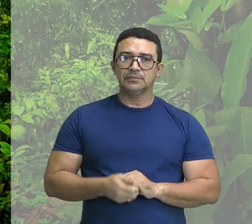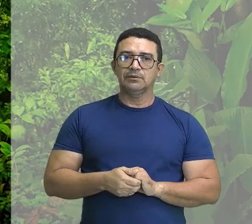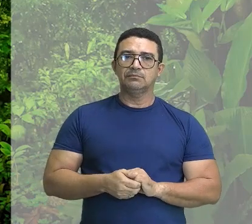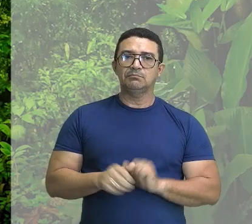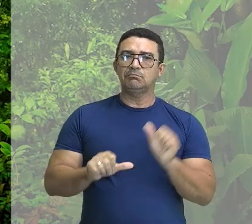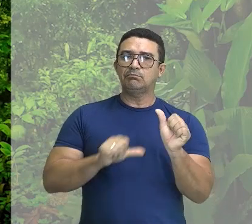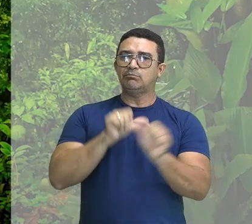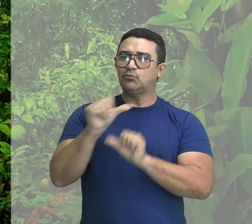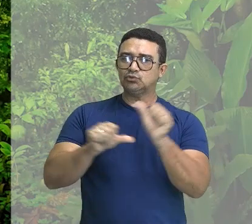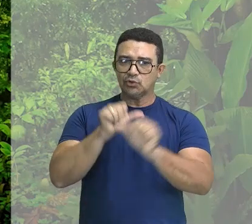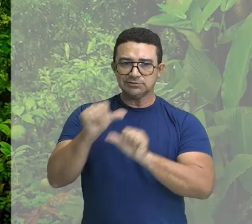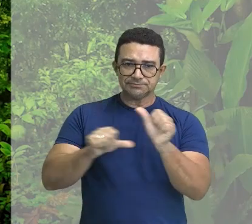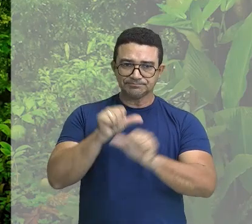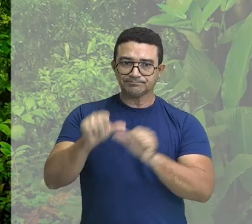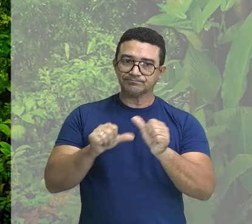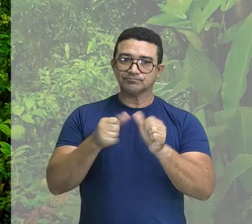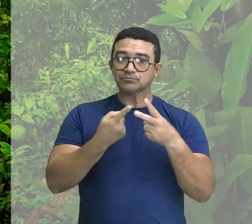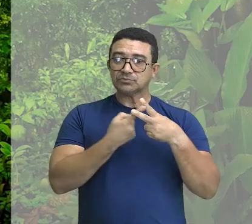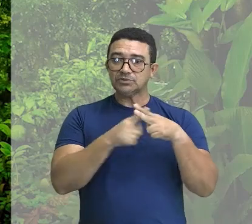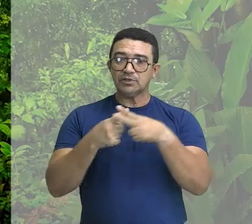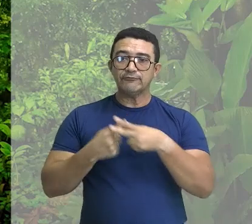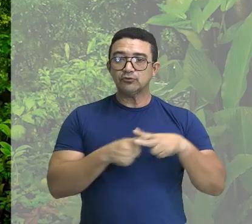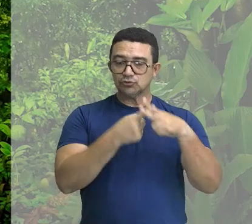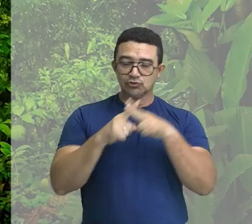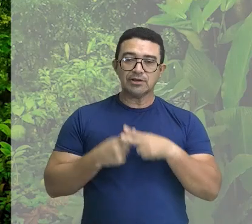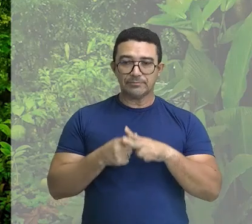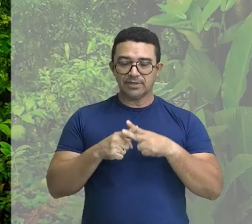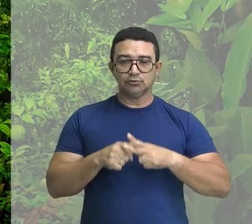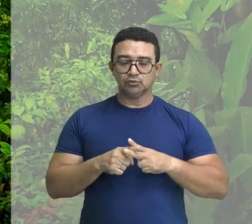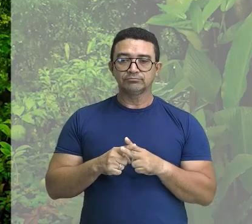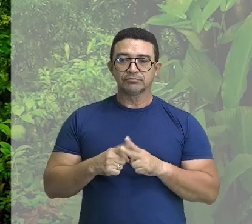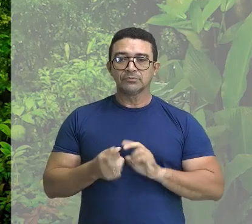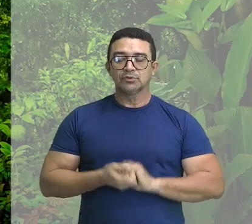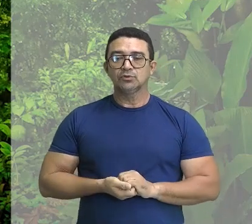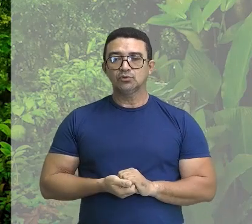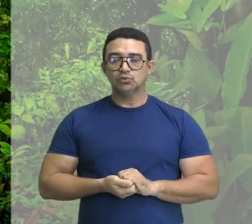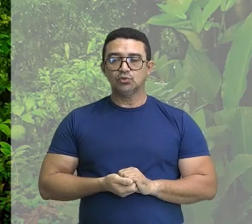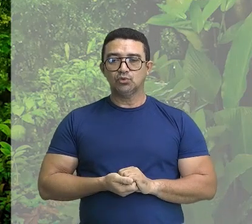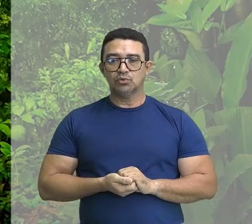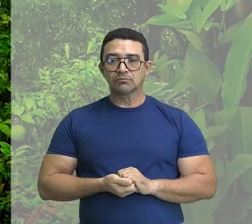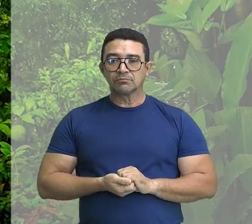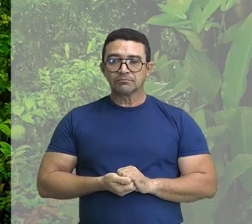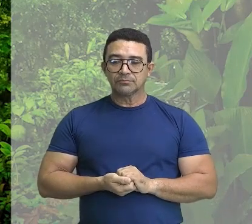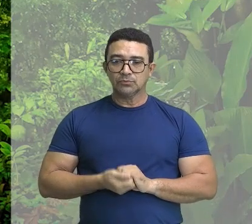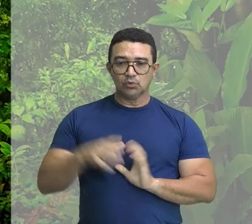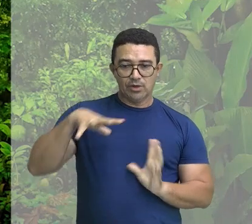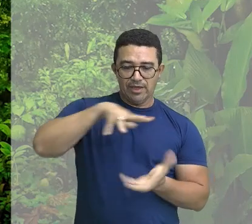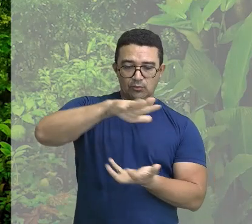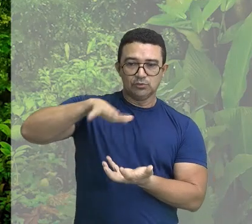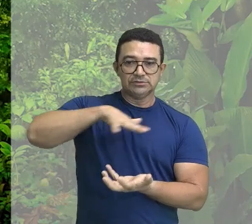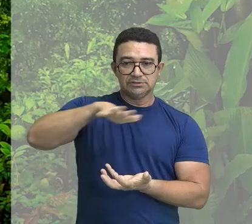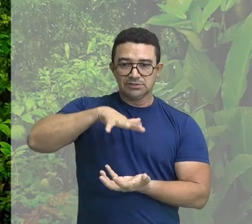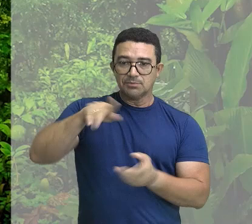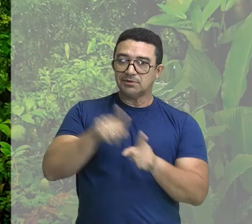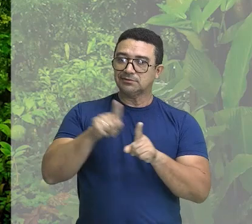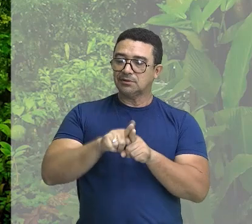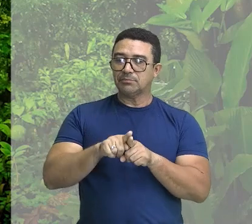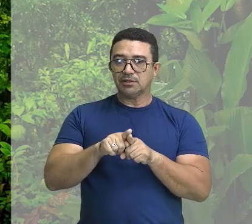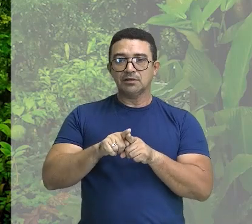observar as alterações, no funcionamento dos ecossistemas, o aumento das